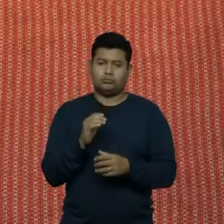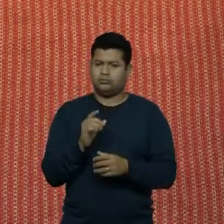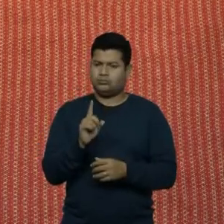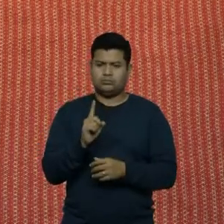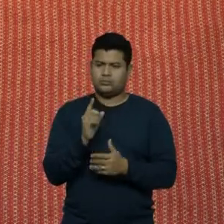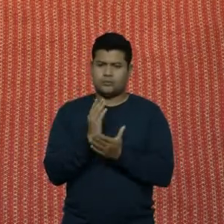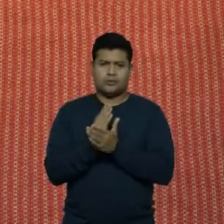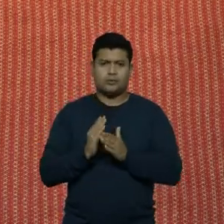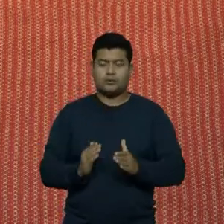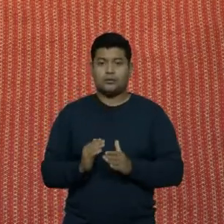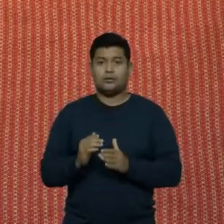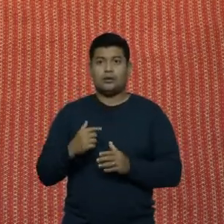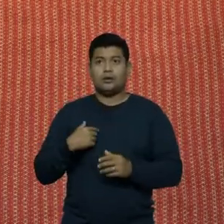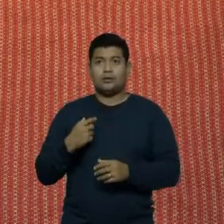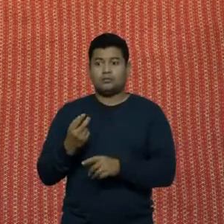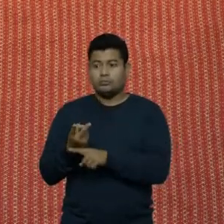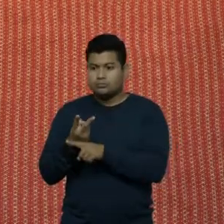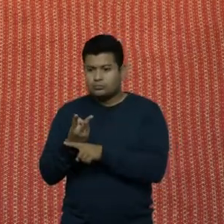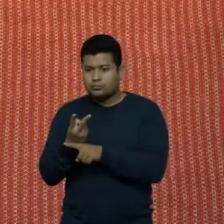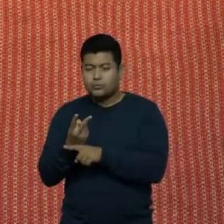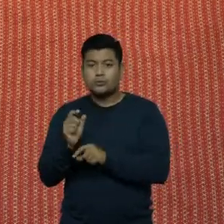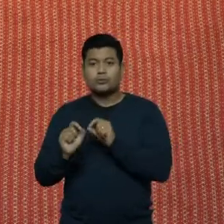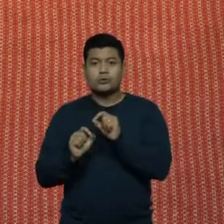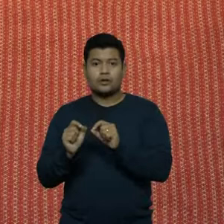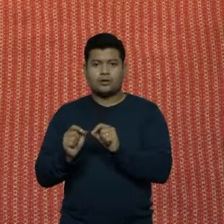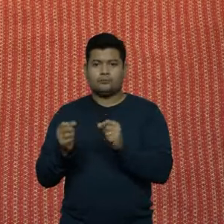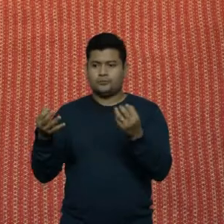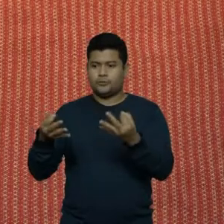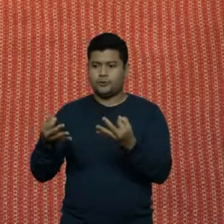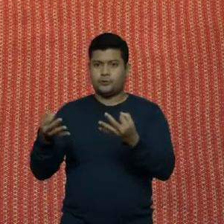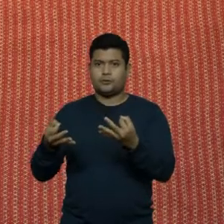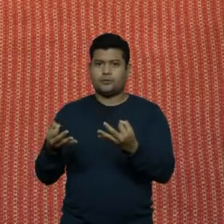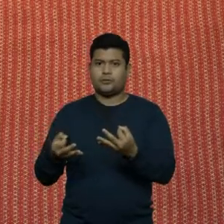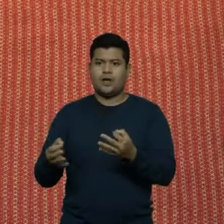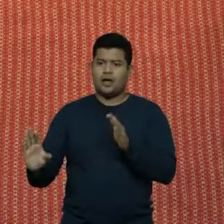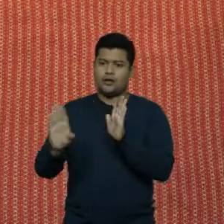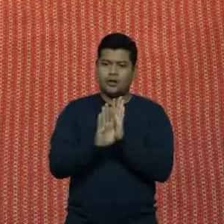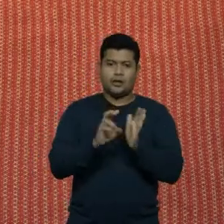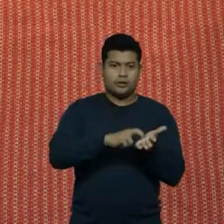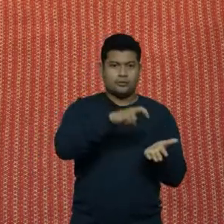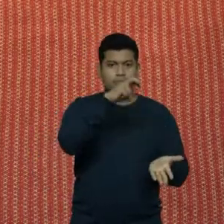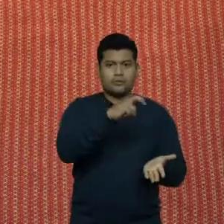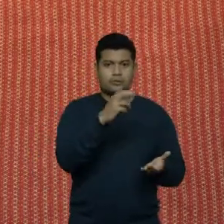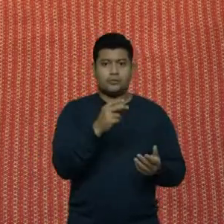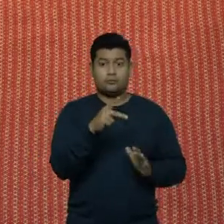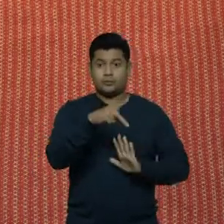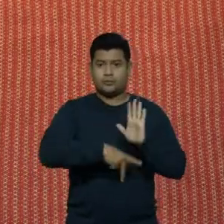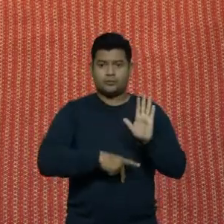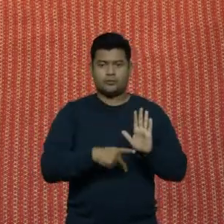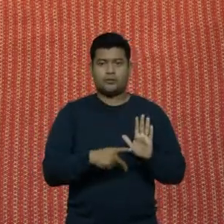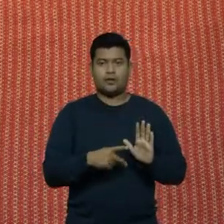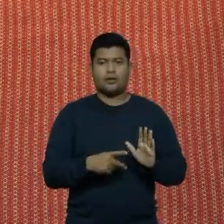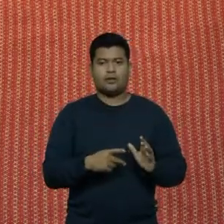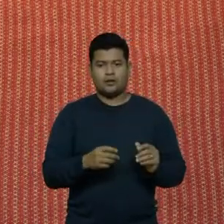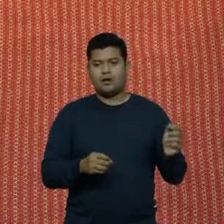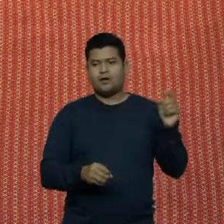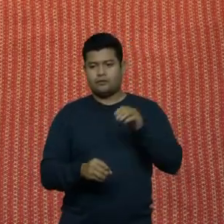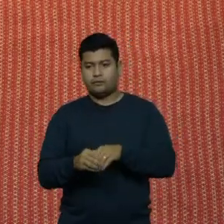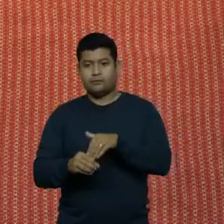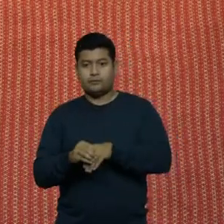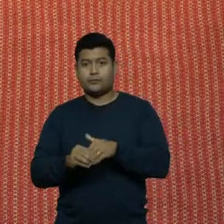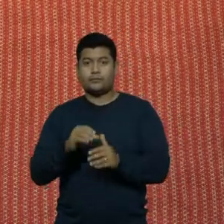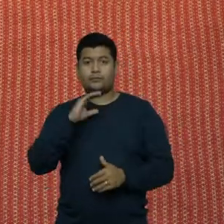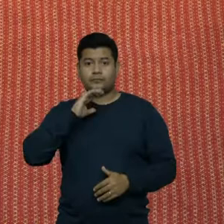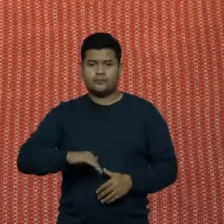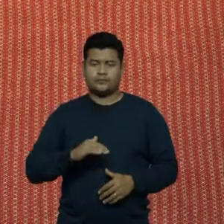sempre a perfeição não tem essa de chegar projeto aqui de dia e voltar à tarde de manhã e voltar à tarde só o registro que eu faço uma